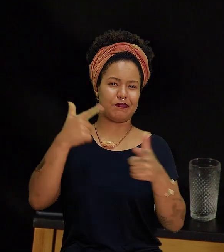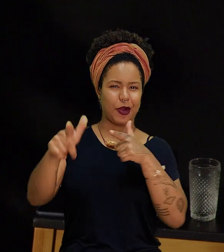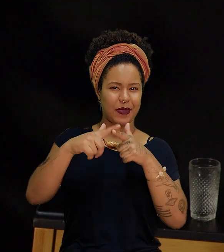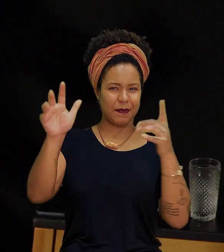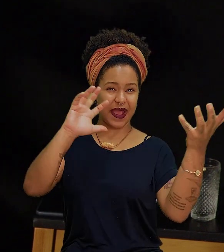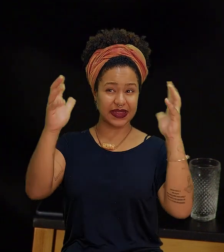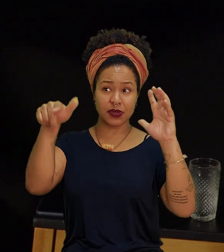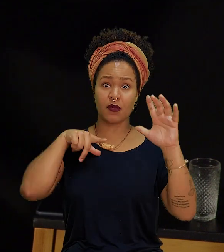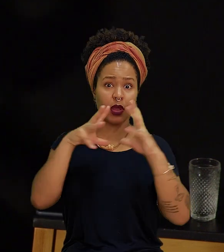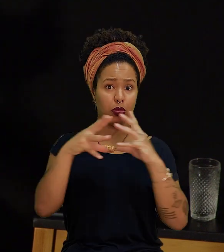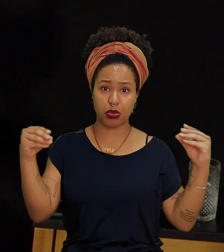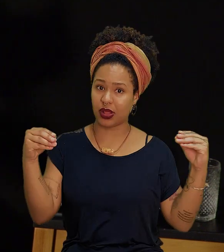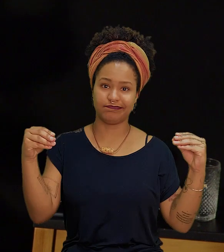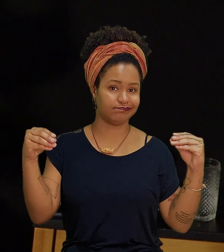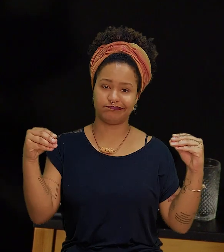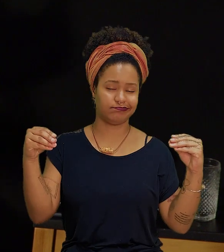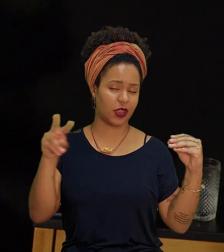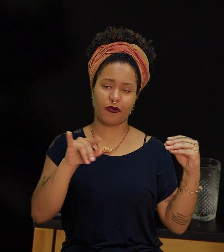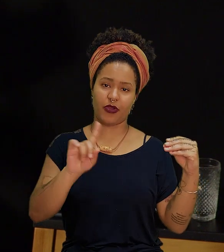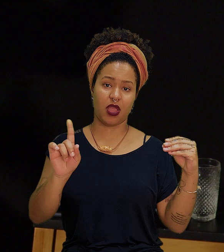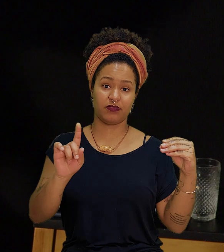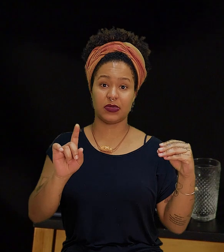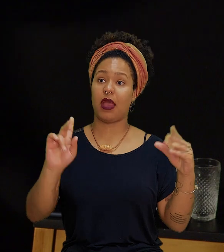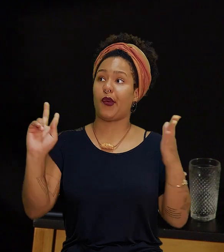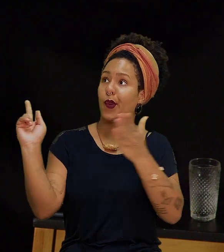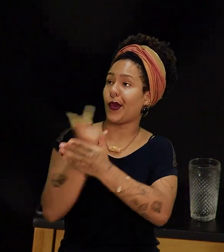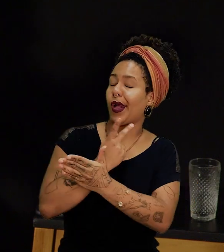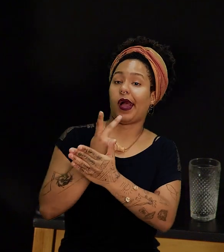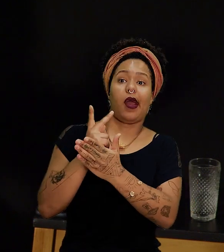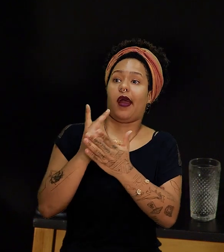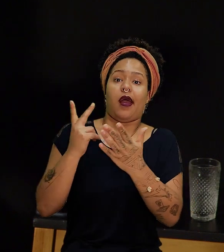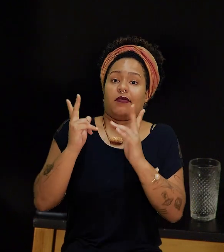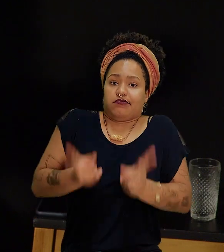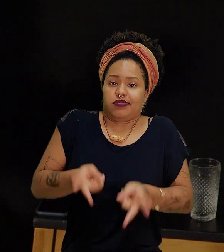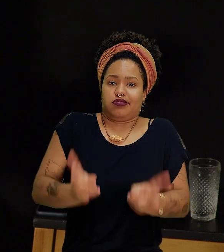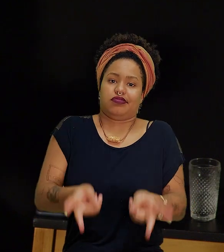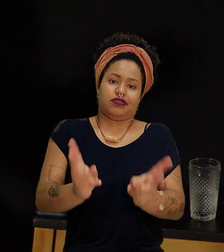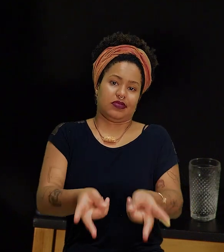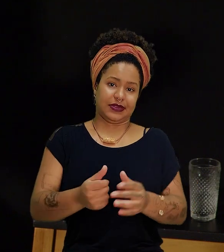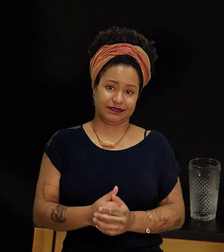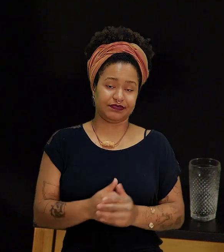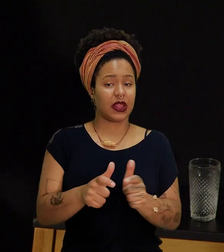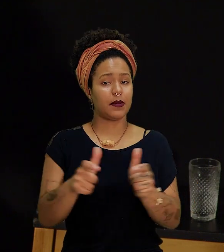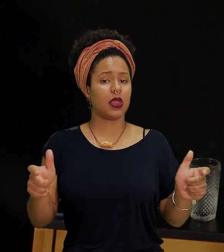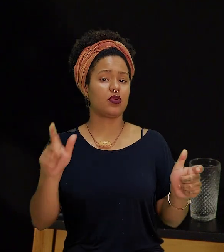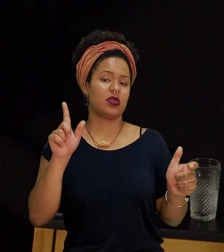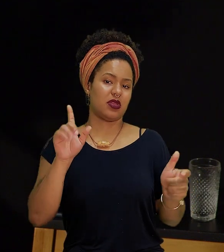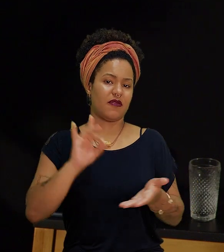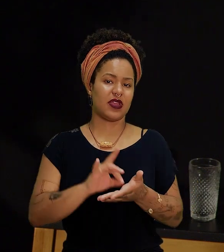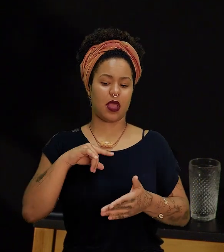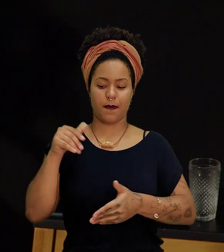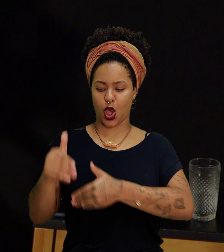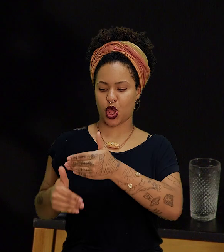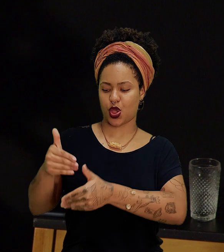crise climática que não vão desaparecer mais. Elas vieram e vão ficar. Tá? A maior